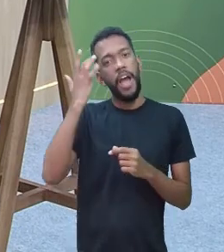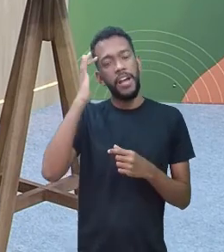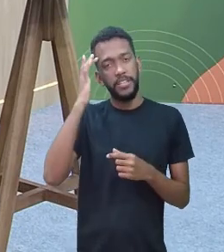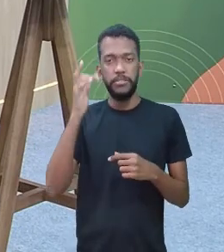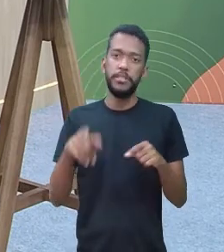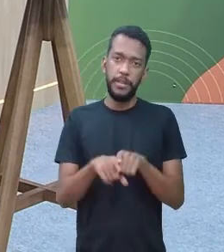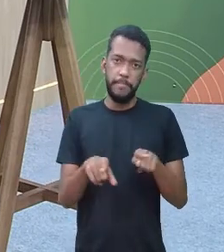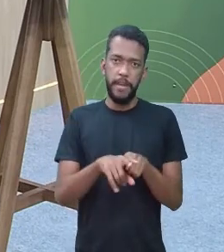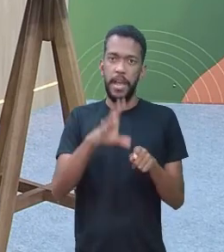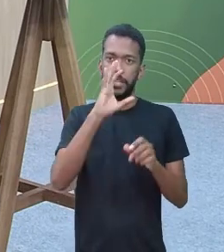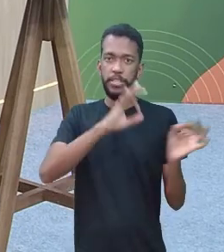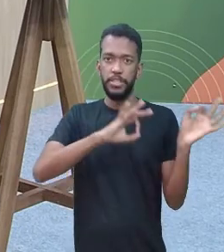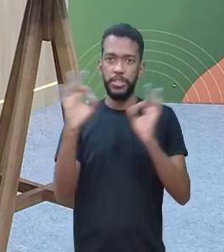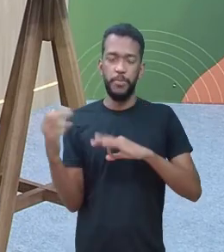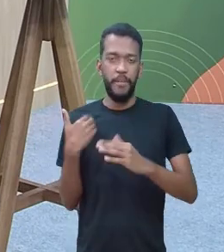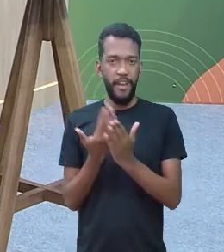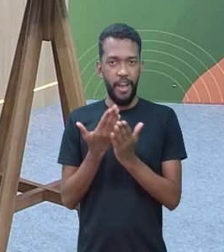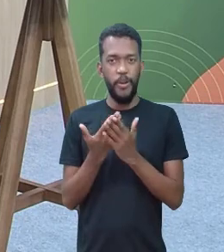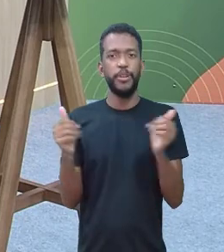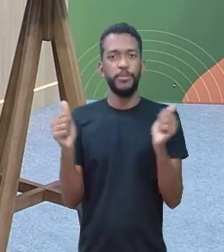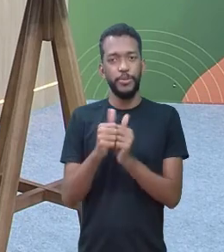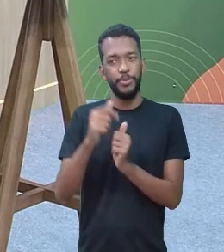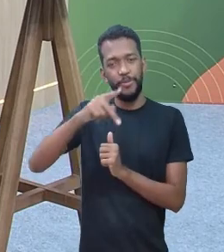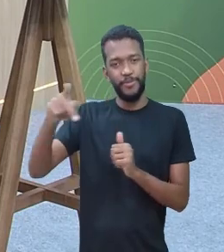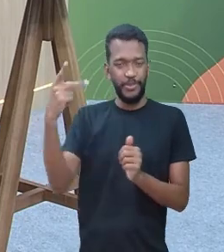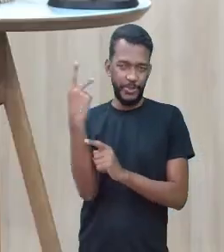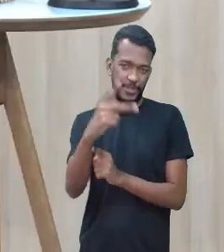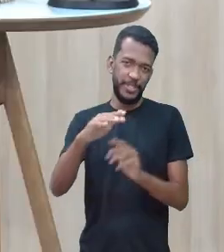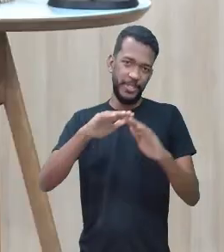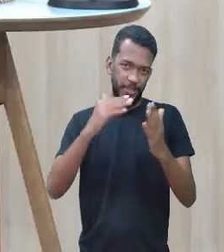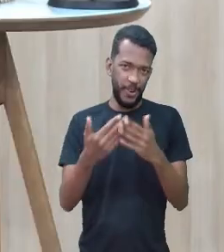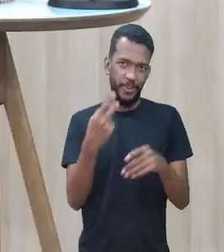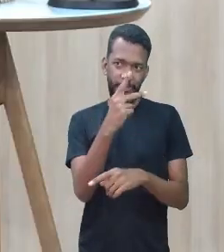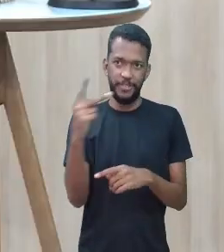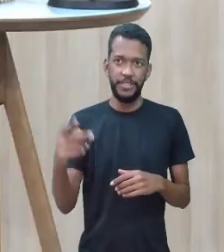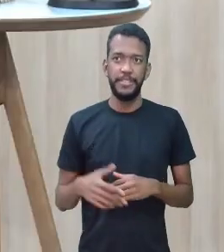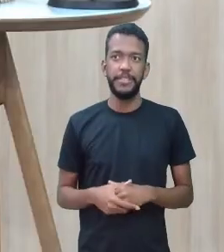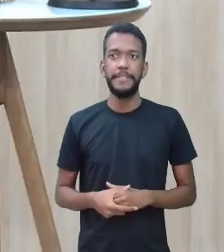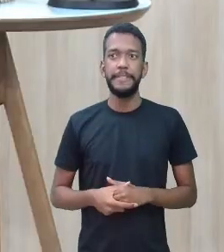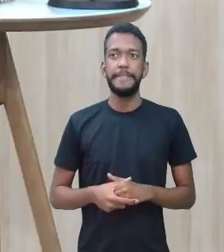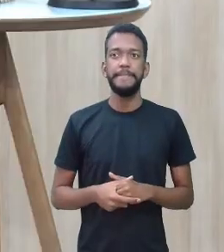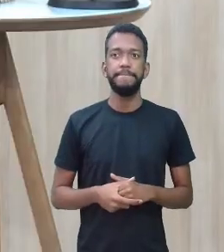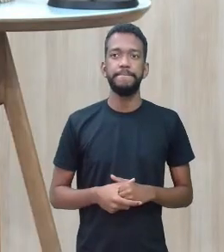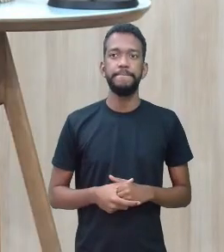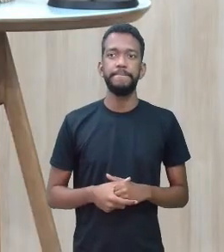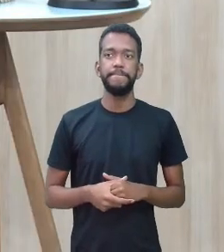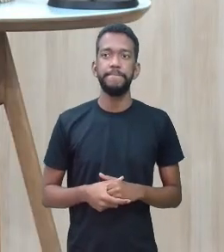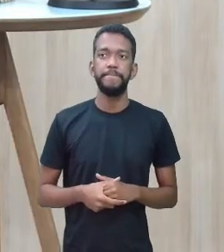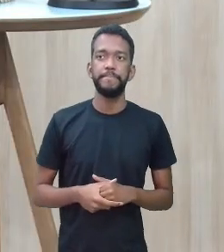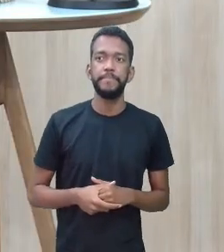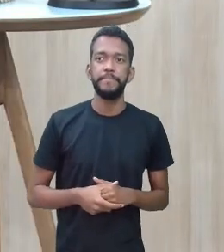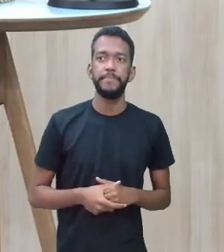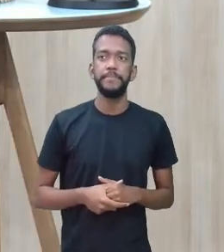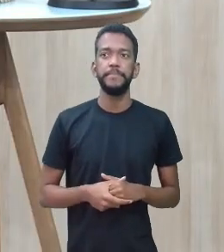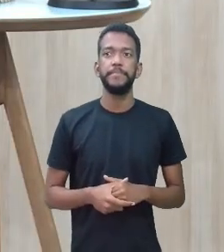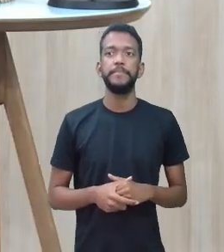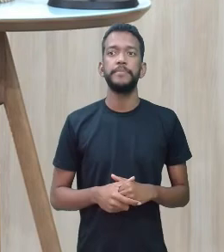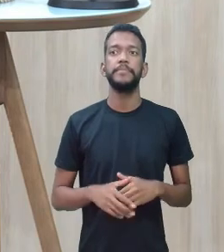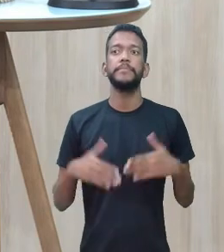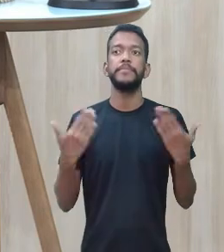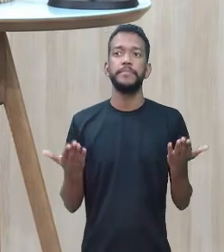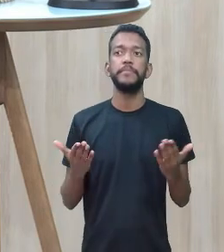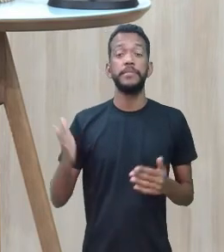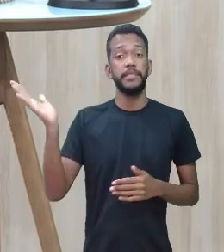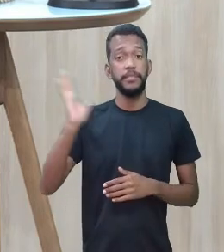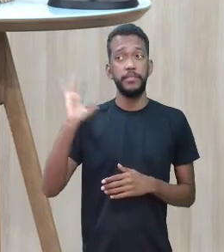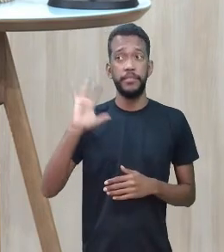também a minha aula, juntamente com a aula do professor aí na escola de vocês. E aí, pessoal,